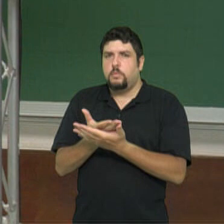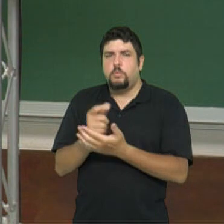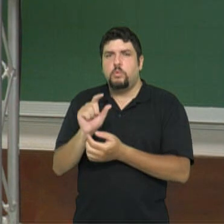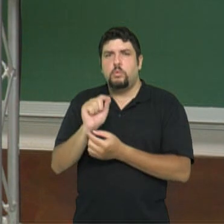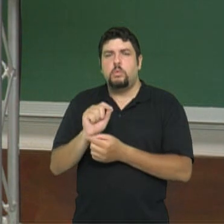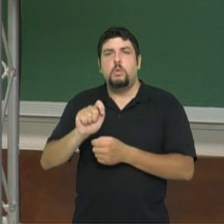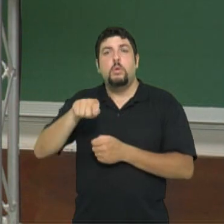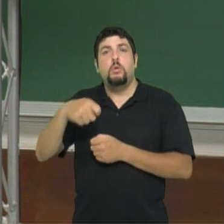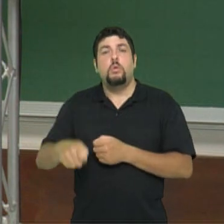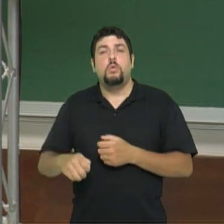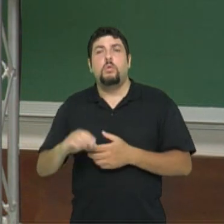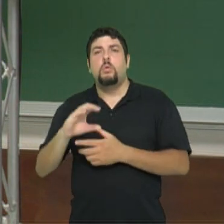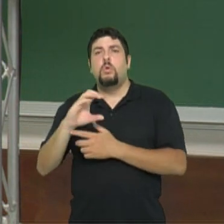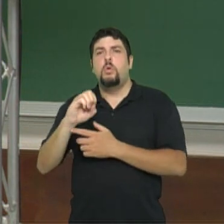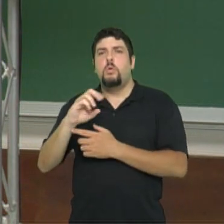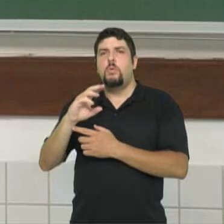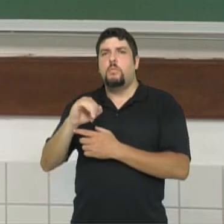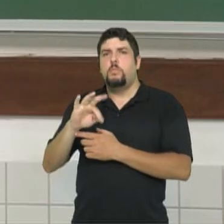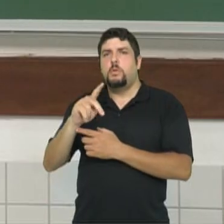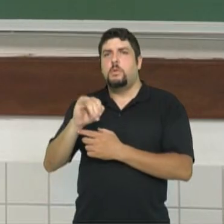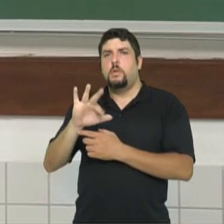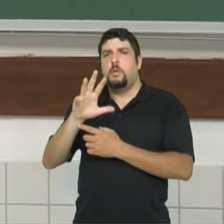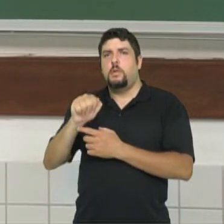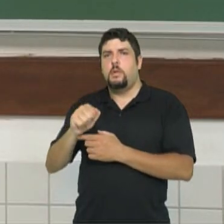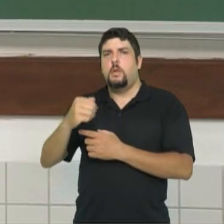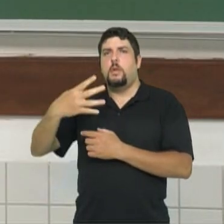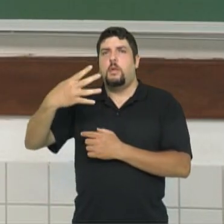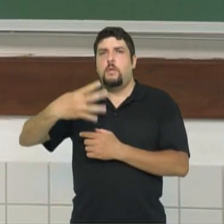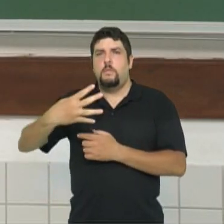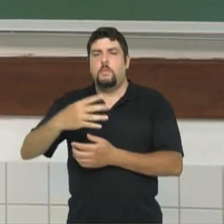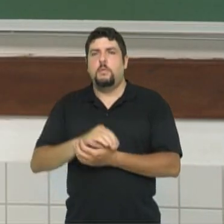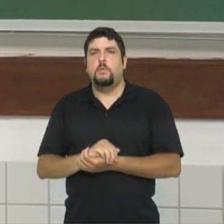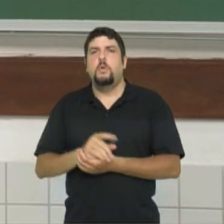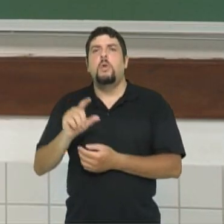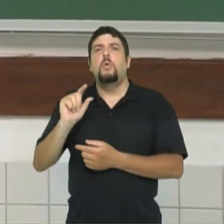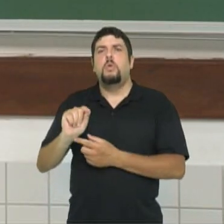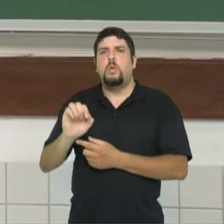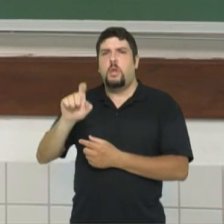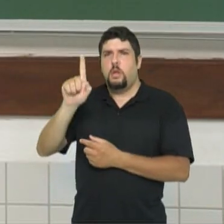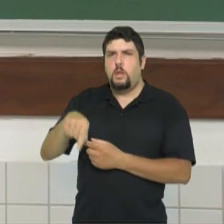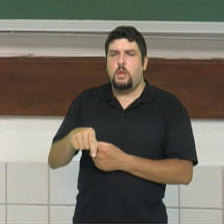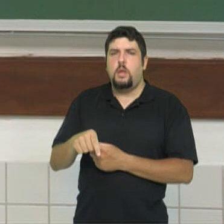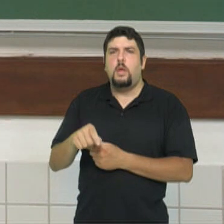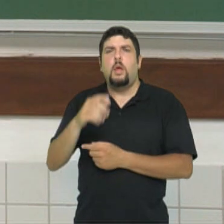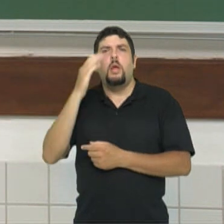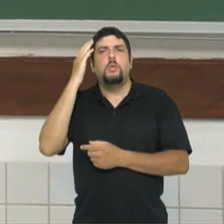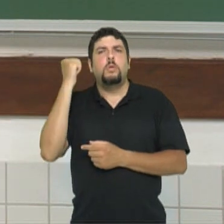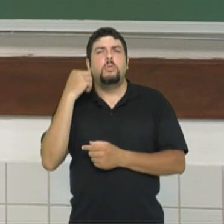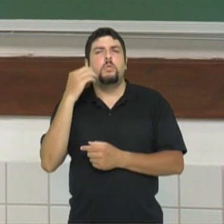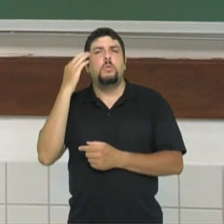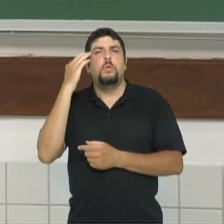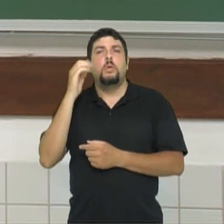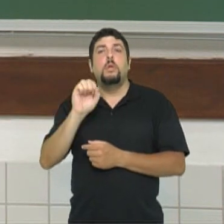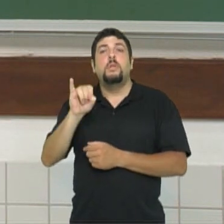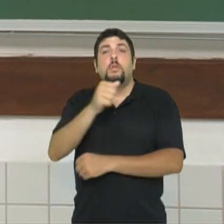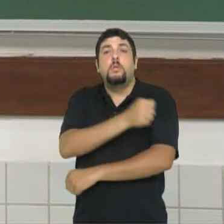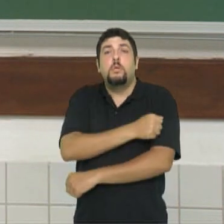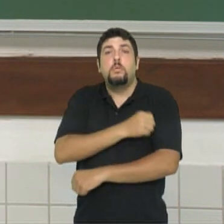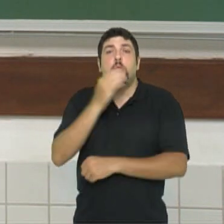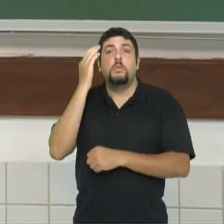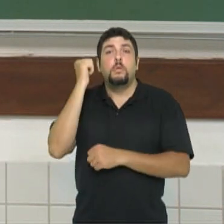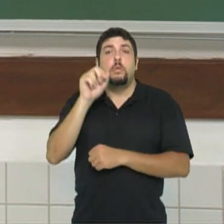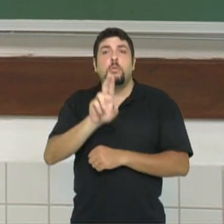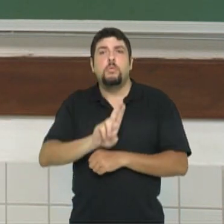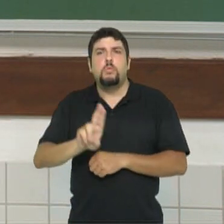sobre a competência 4, que é aquela competência que trata de saber se o aluno sabe utilizar os elementos coesivos, se ele